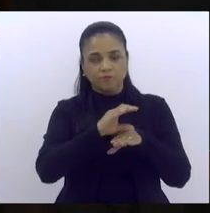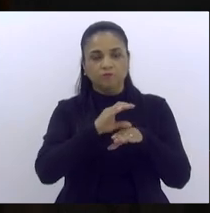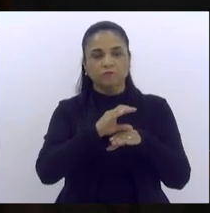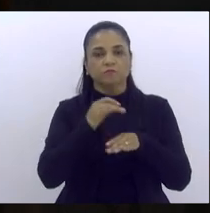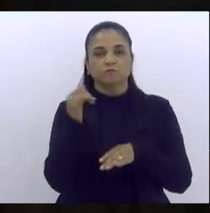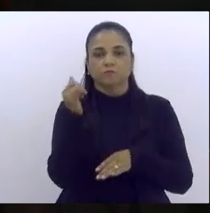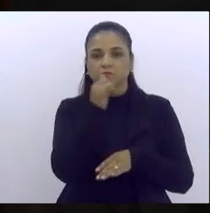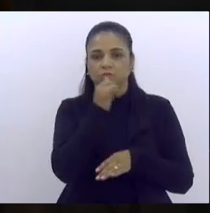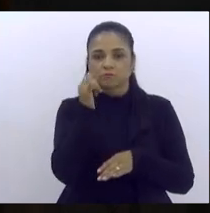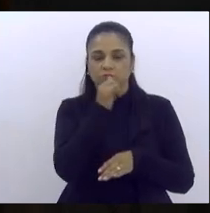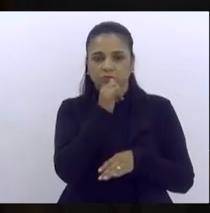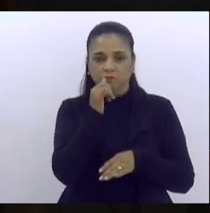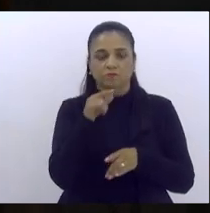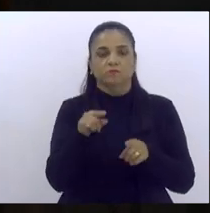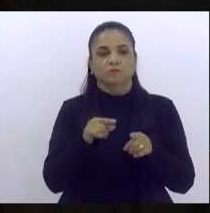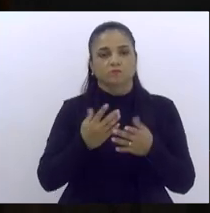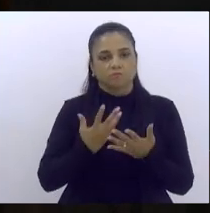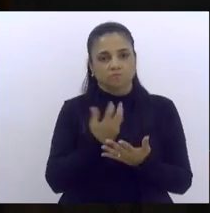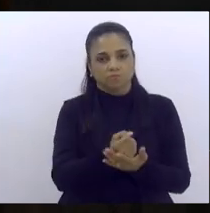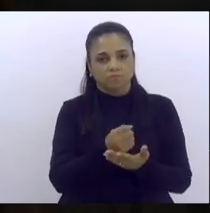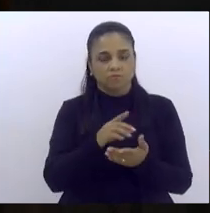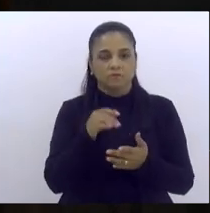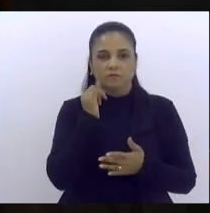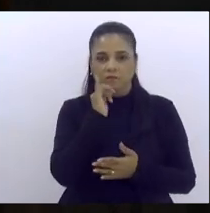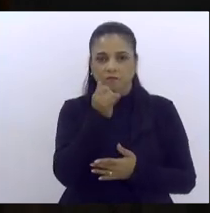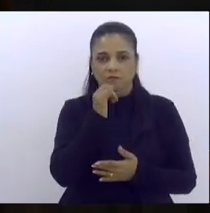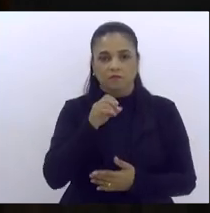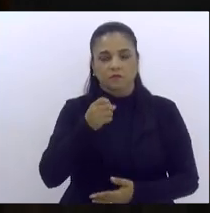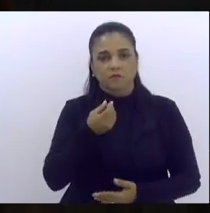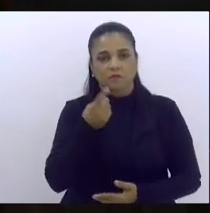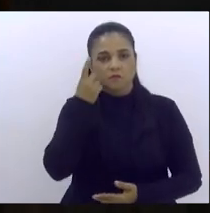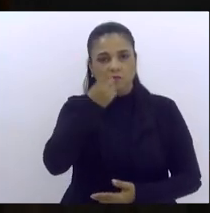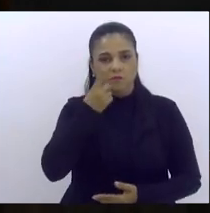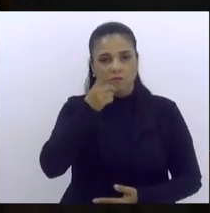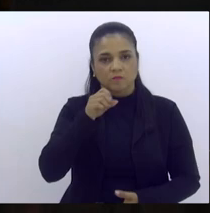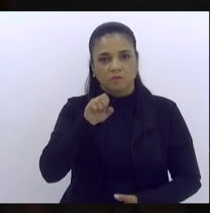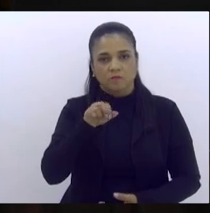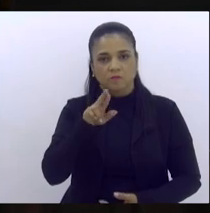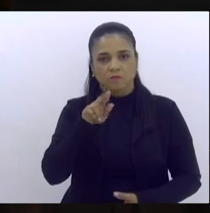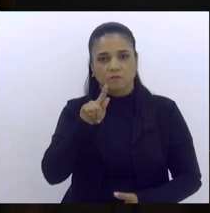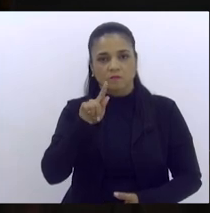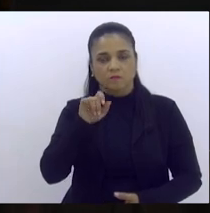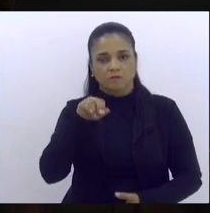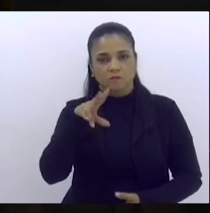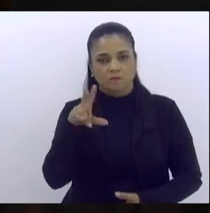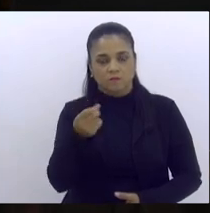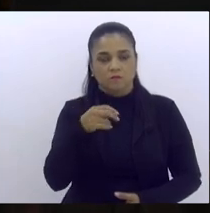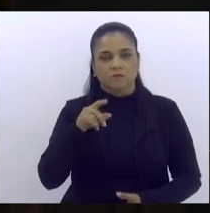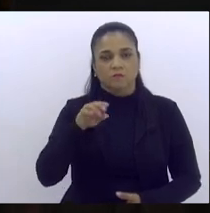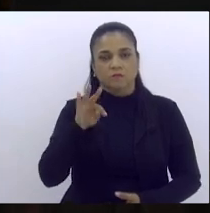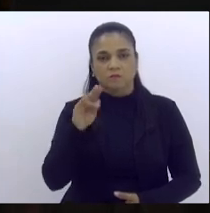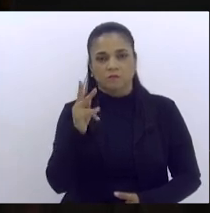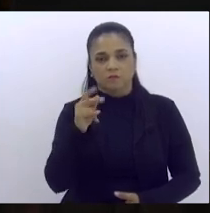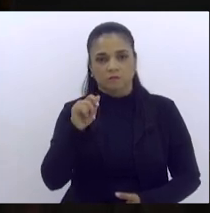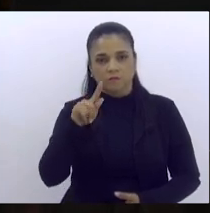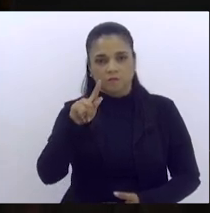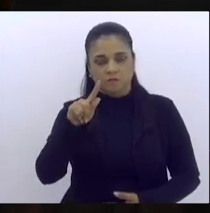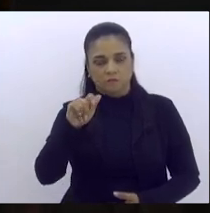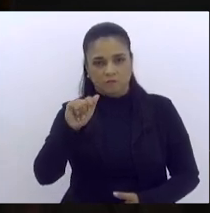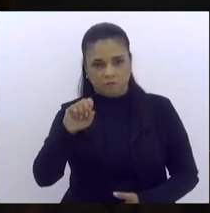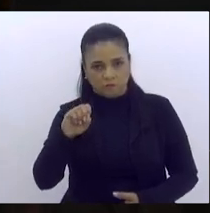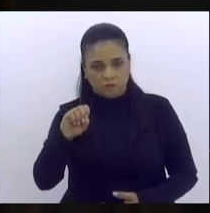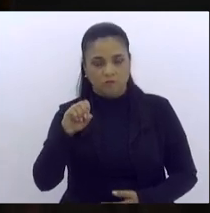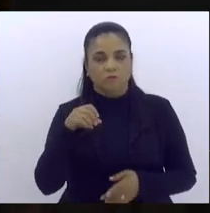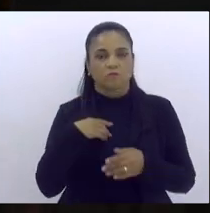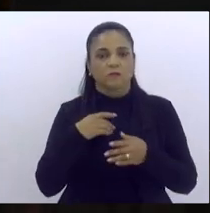Minas Energias favorável. Relatores, deputado Dr. Serginho e Tiago Rangel. Pendendo de pareceres das comissões de